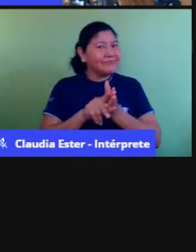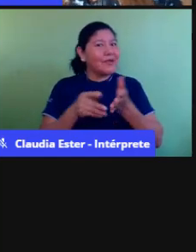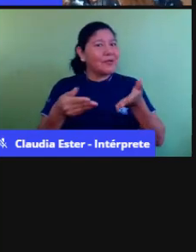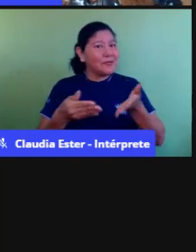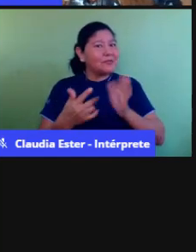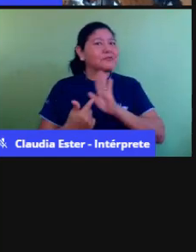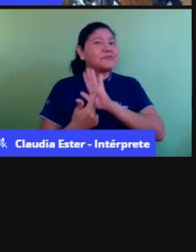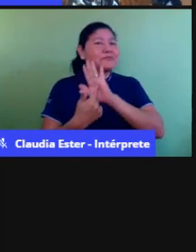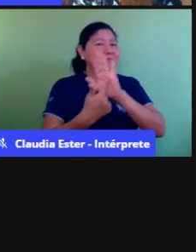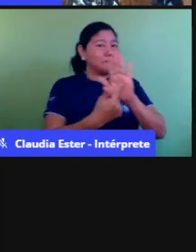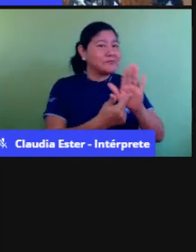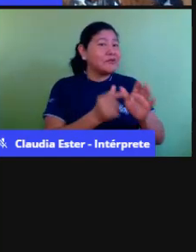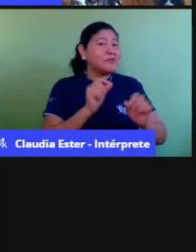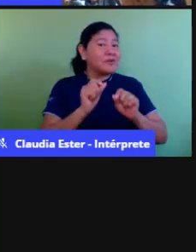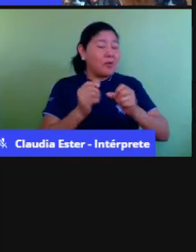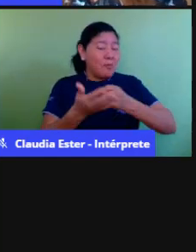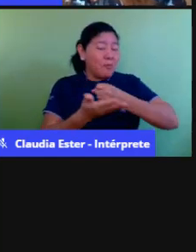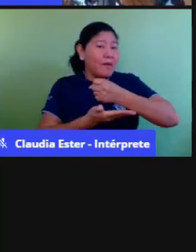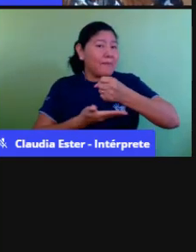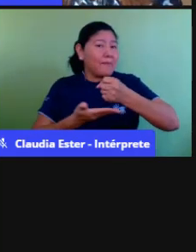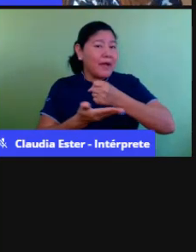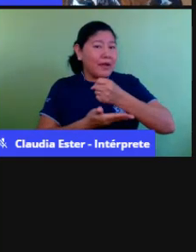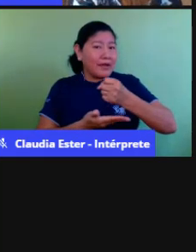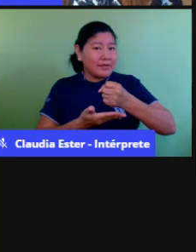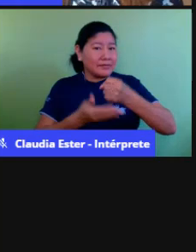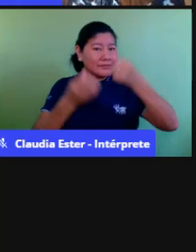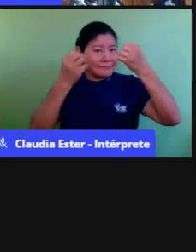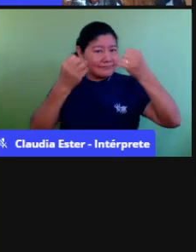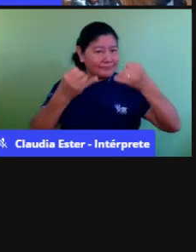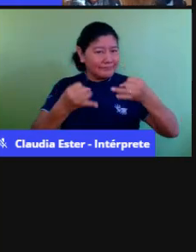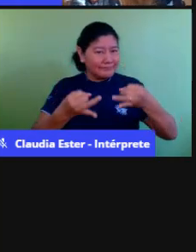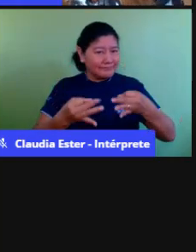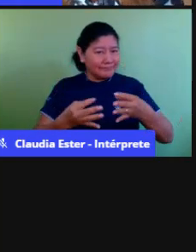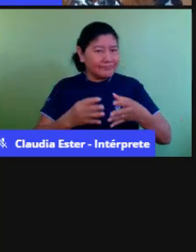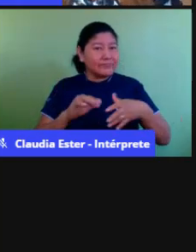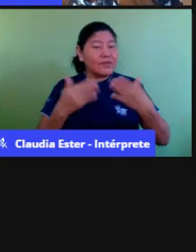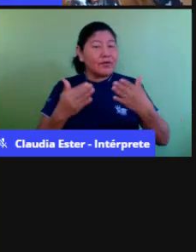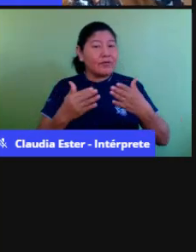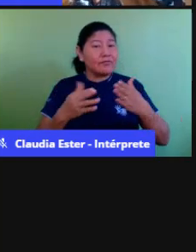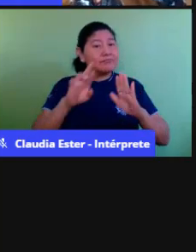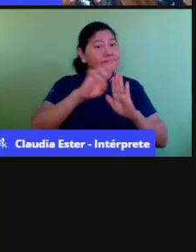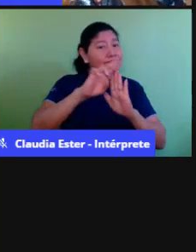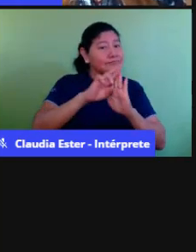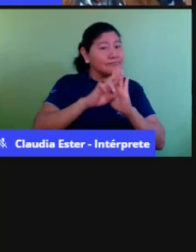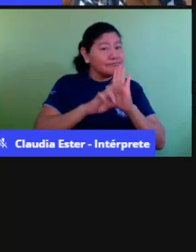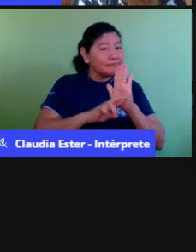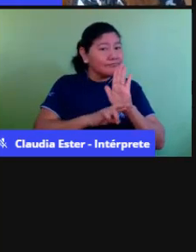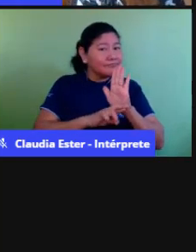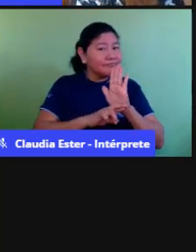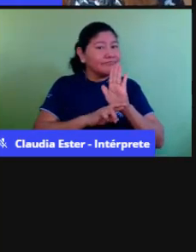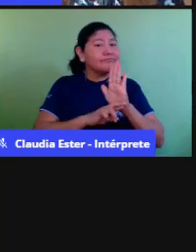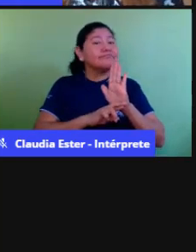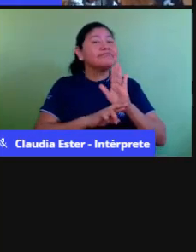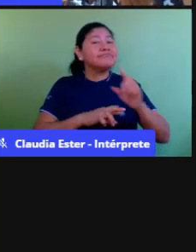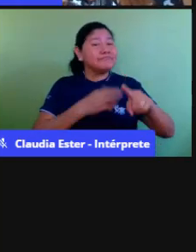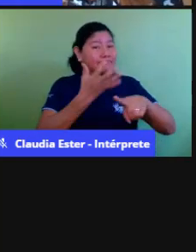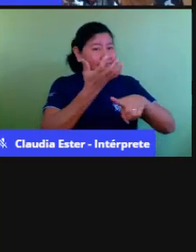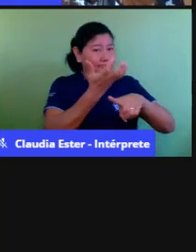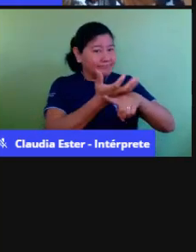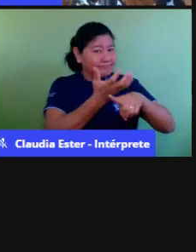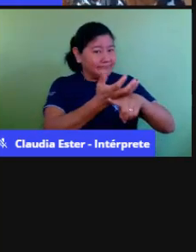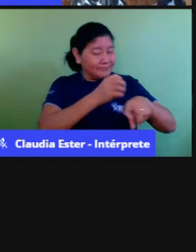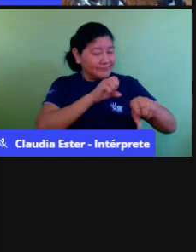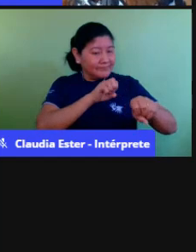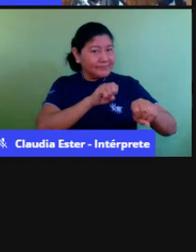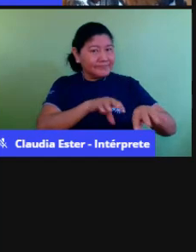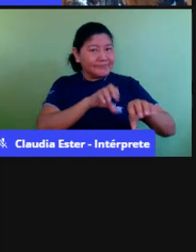como base, pode passar o slide, as nossas diretrizes curriculares, né? E ela